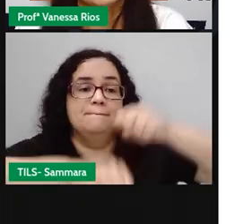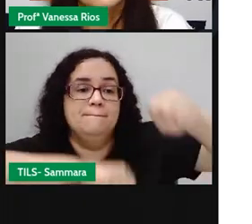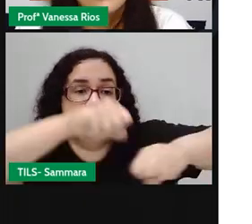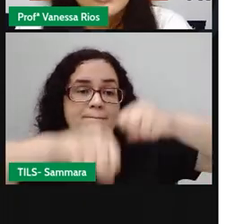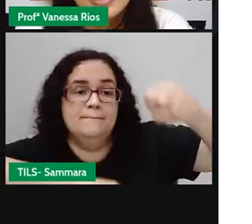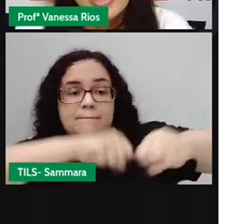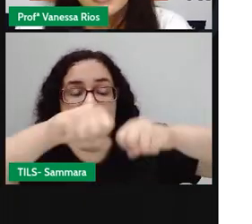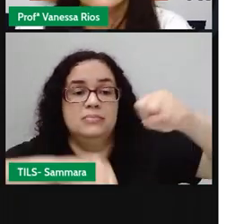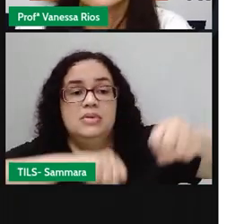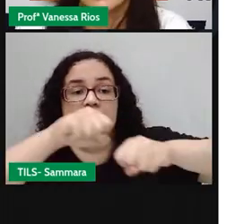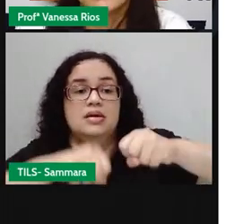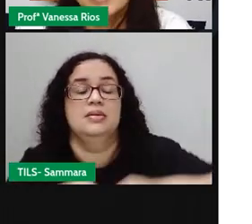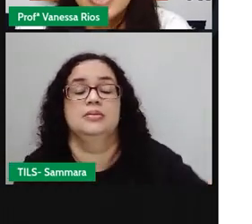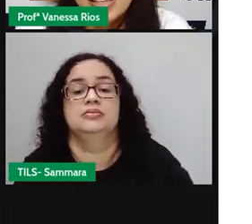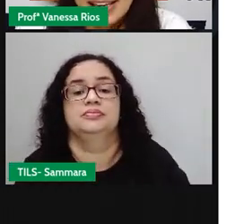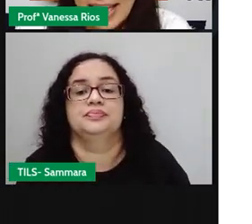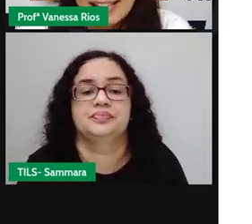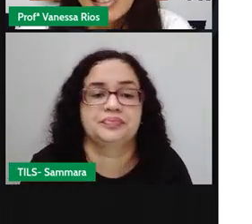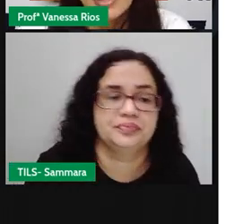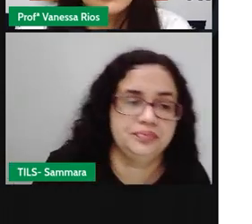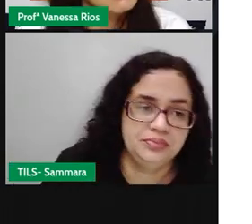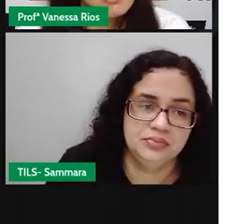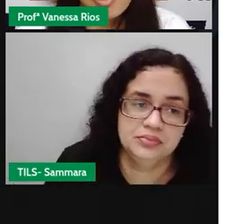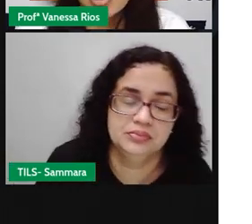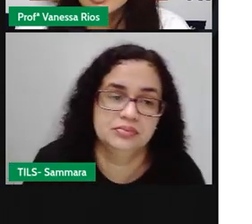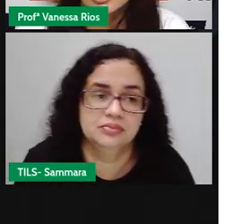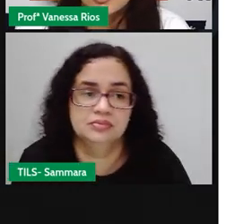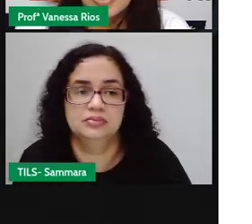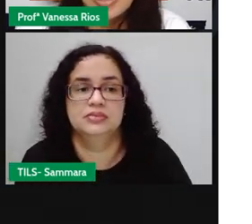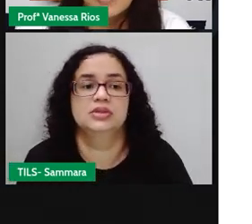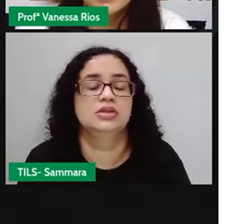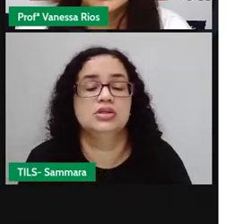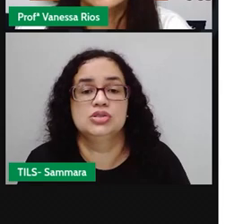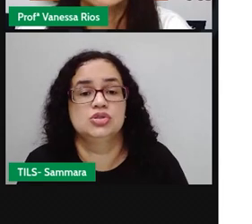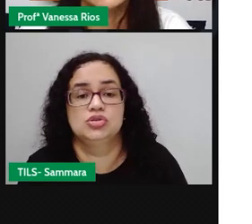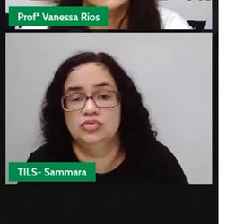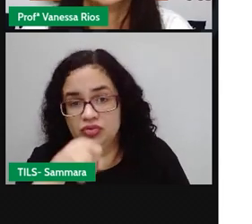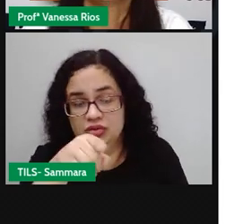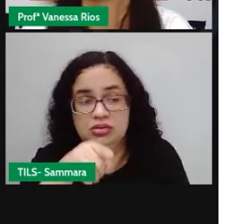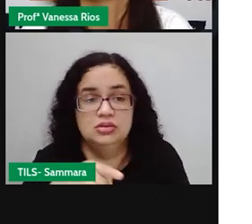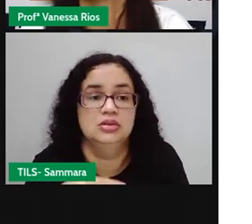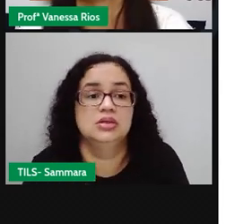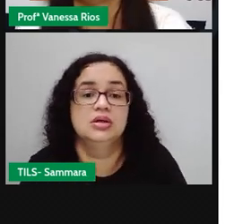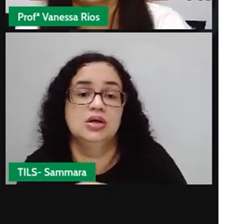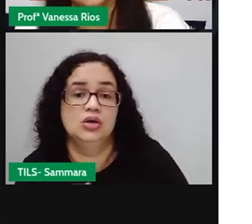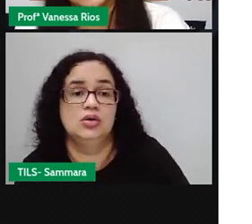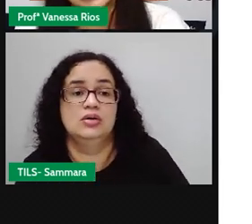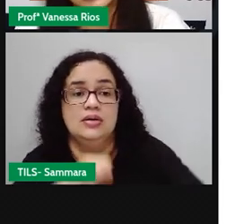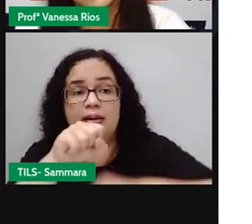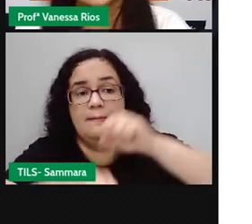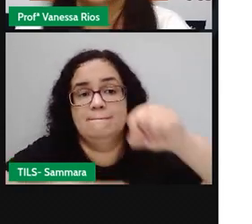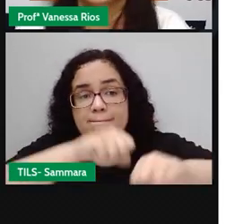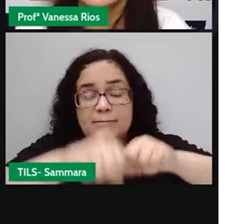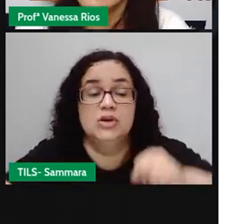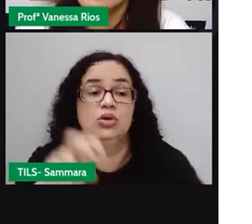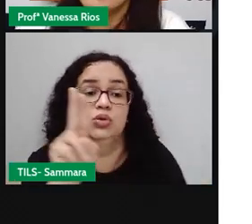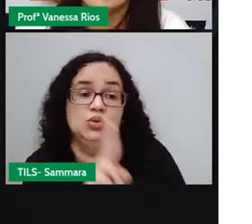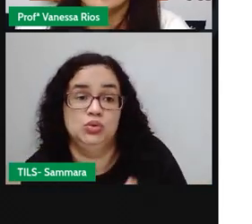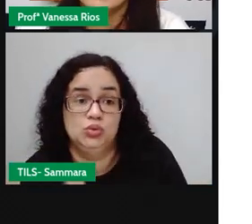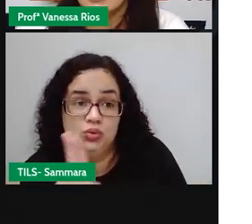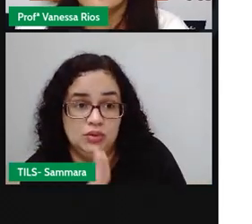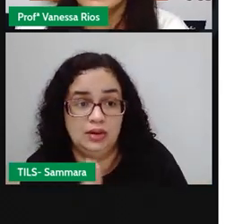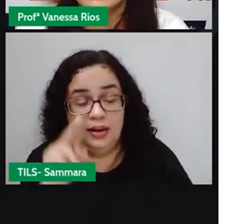porte maior, que é a bicicleta, que não é feita só de metal, mas a gente vê que a estrutura da bicicleta utiliza